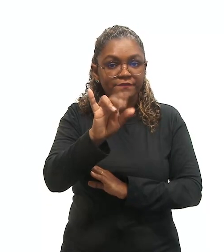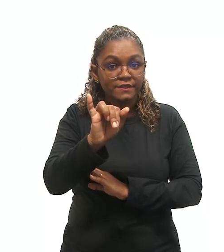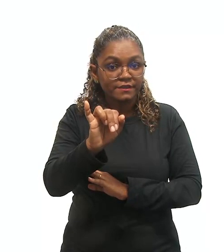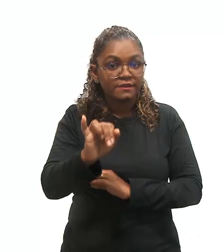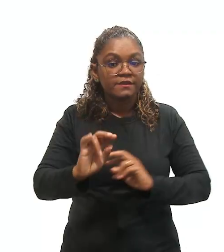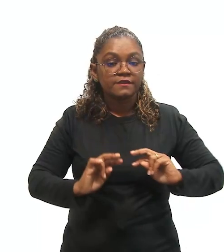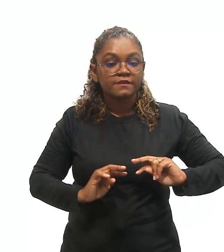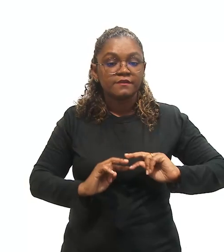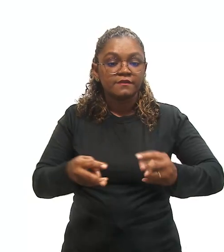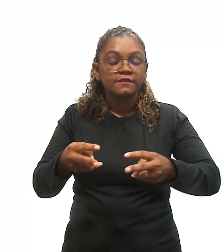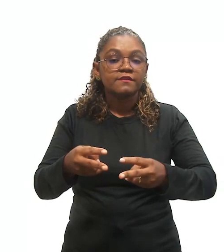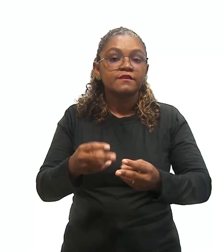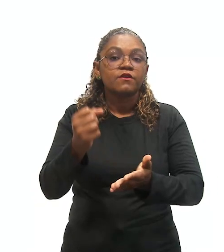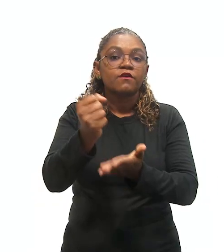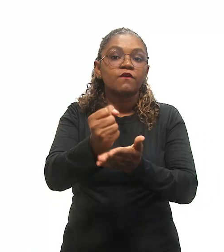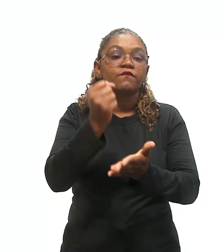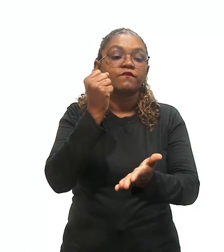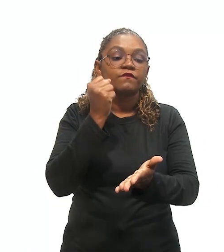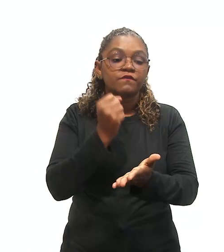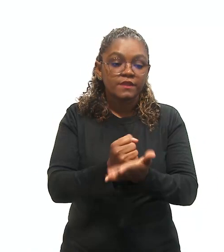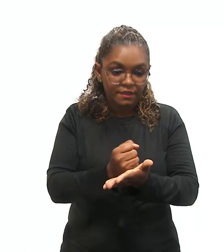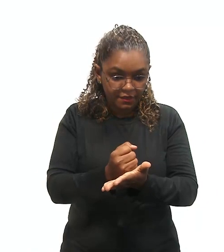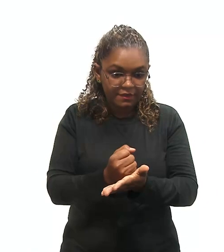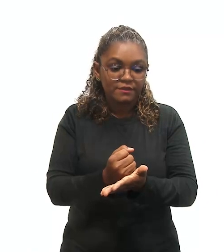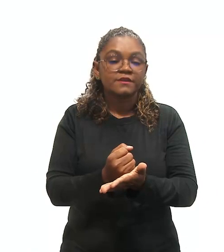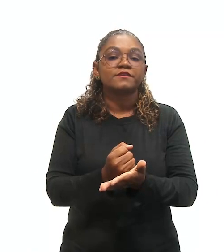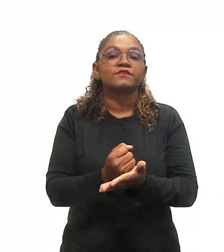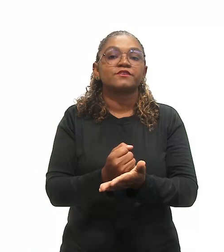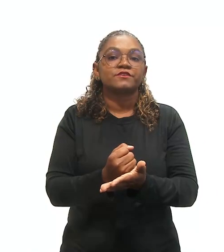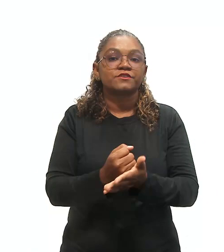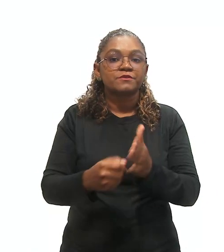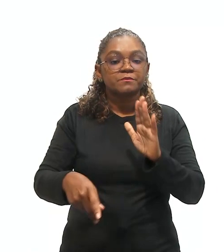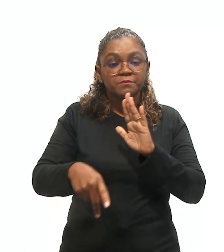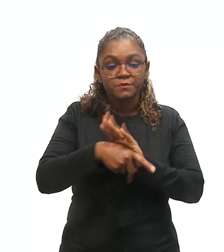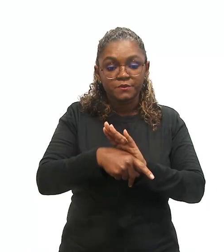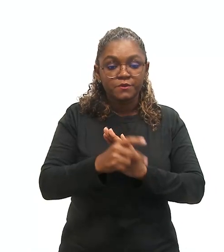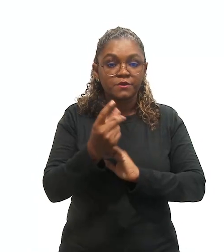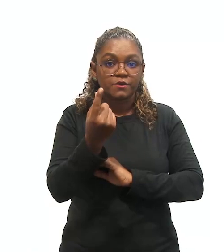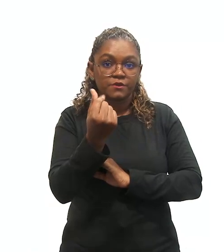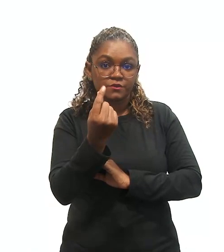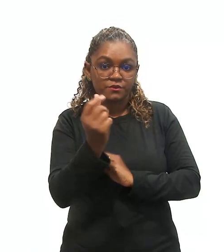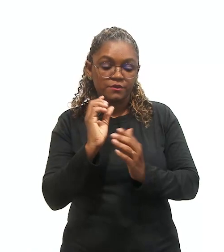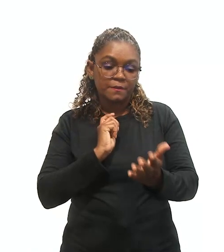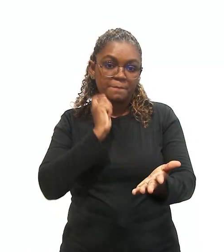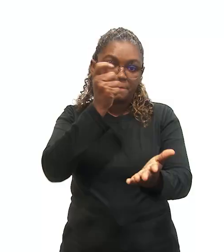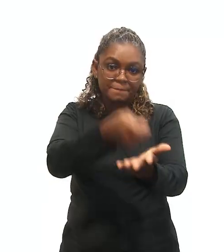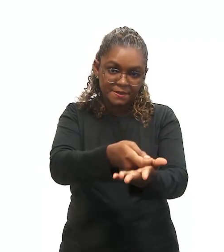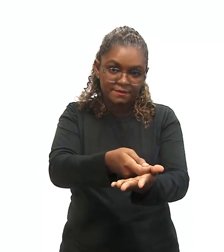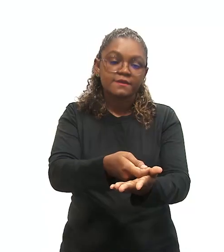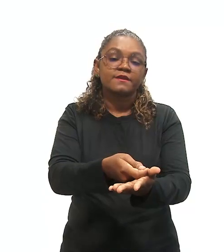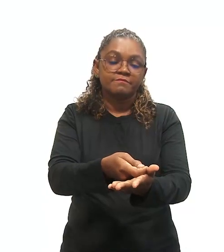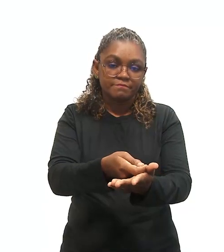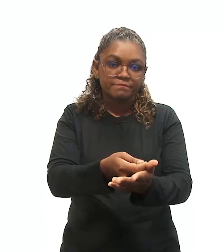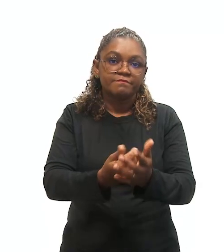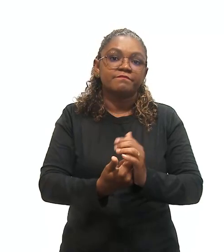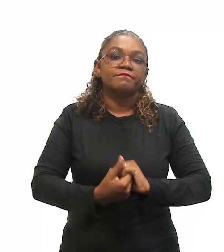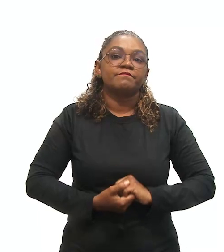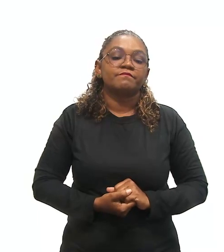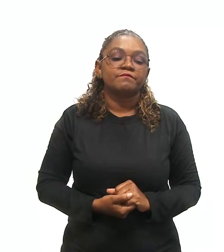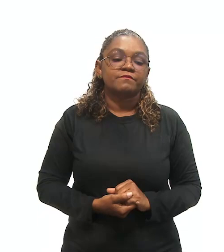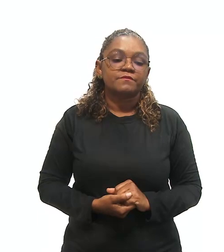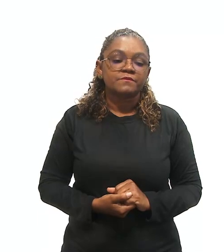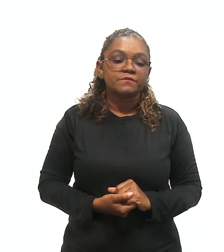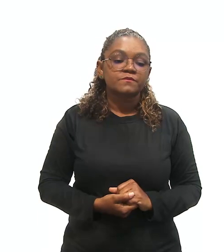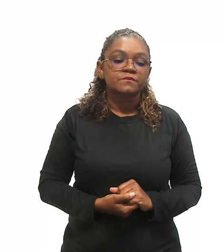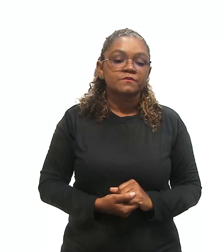órgão receba transferências voluntárias e contrate operações de crédito, exceto as destinadas ao pagamento das